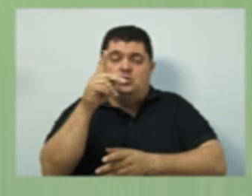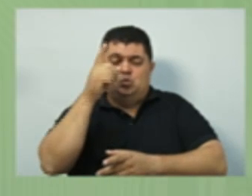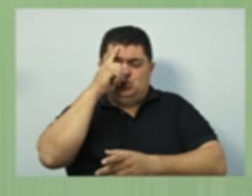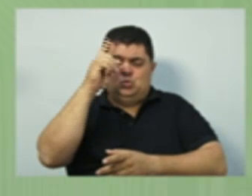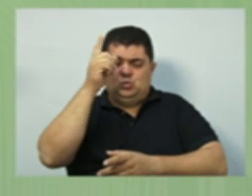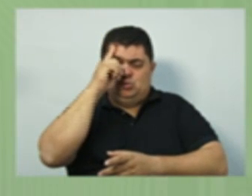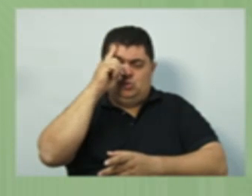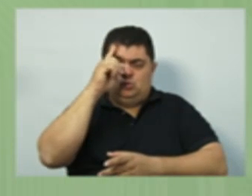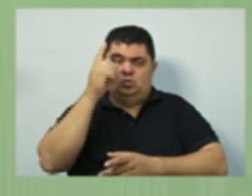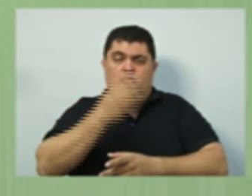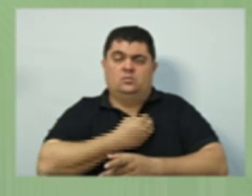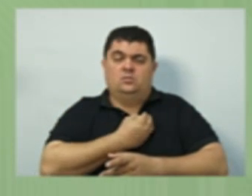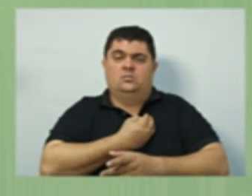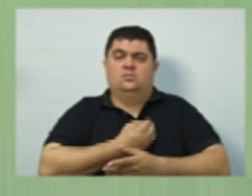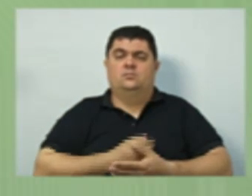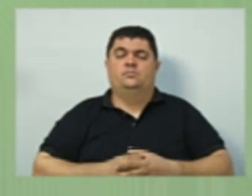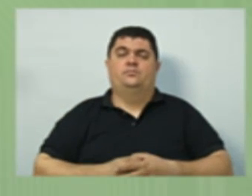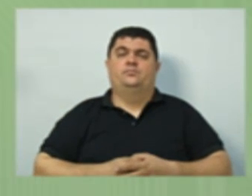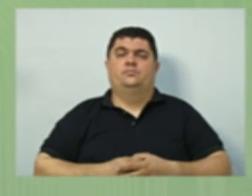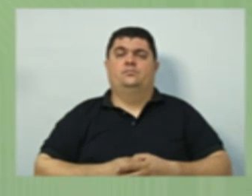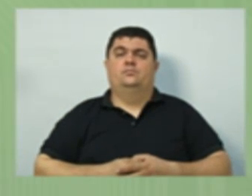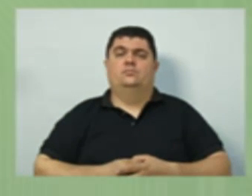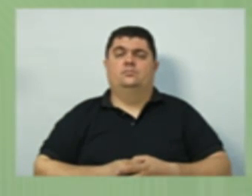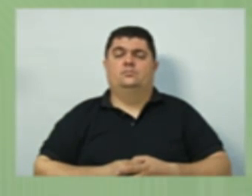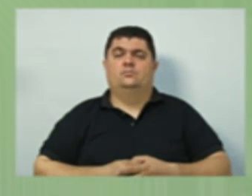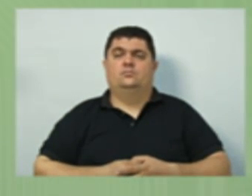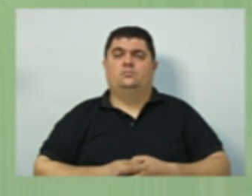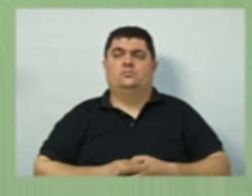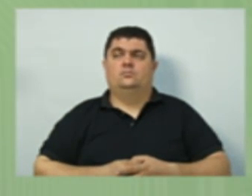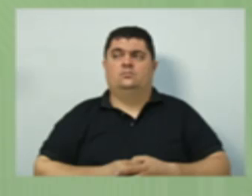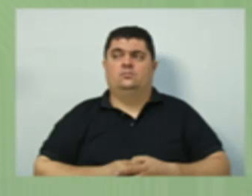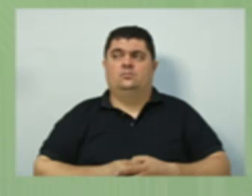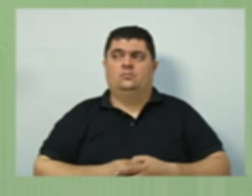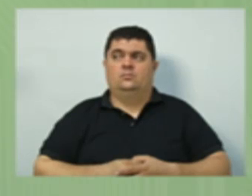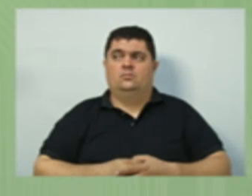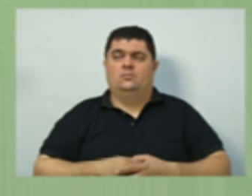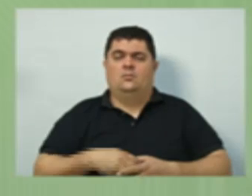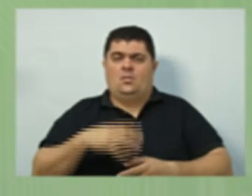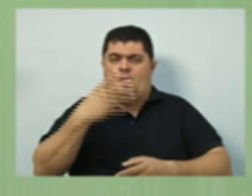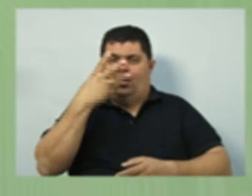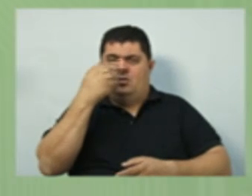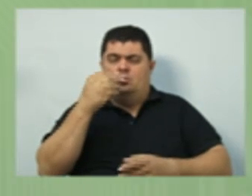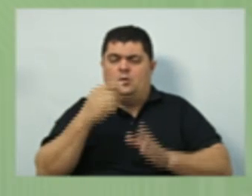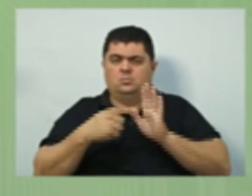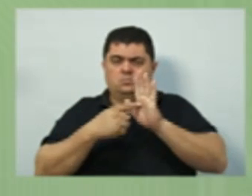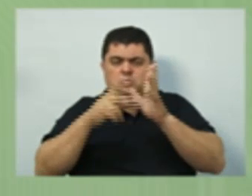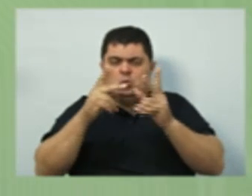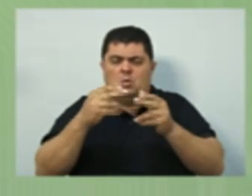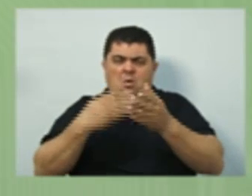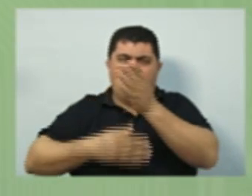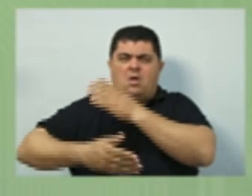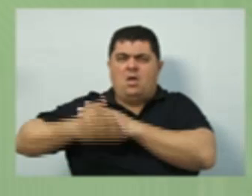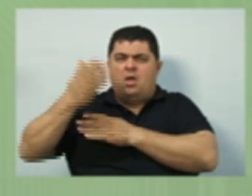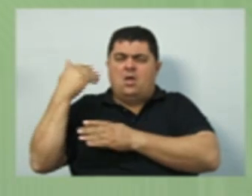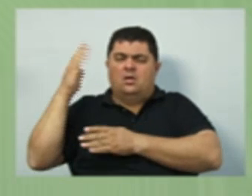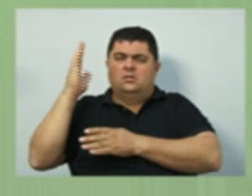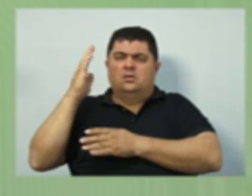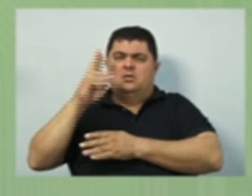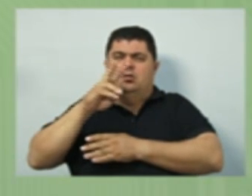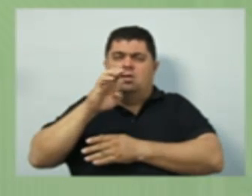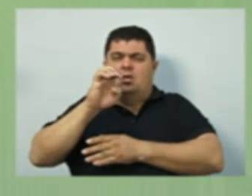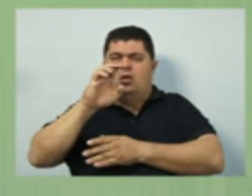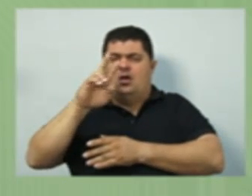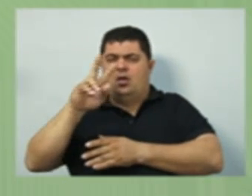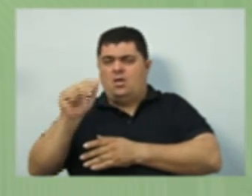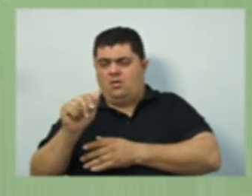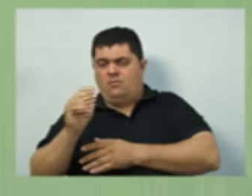vida. Ora, esta imagem aqui quer resgatar exatamente essa cena, o homem e a mulher sendo